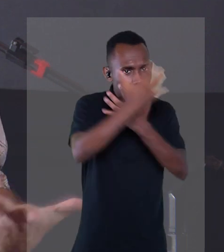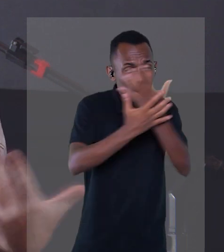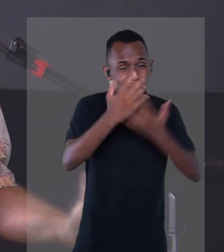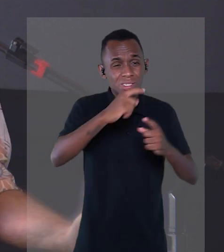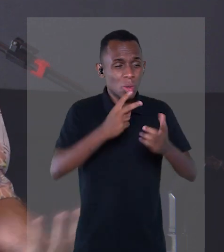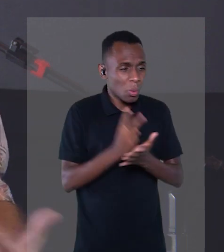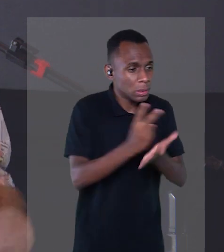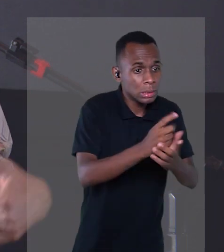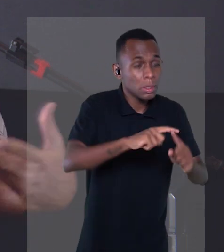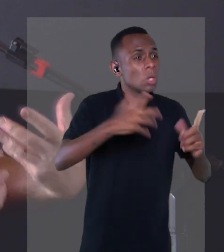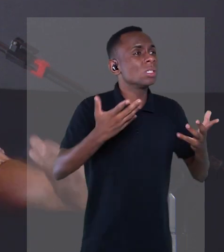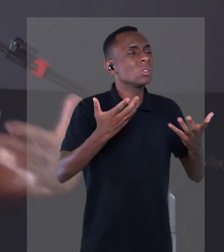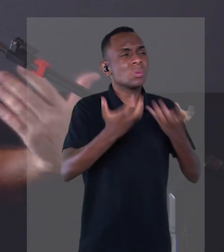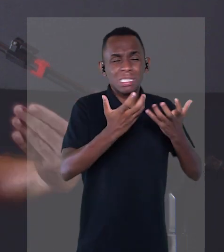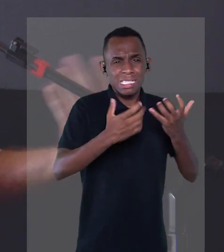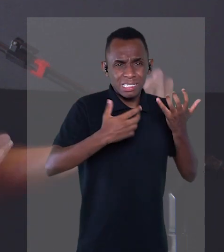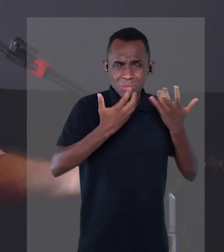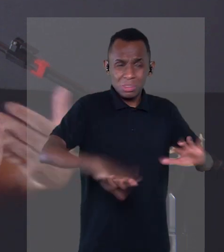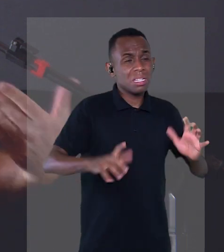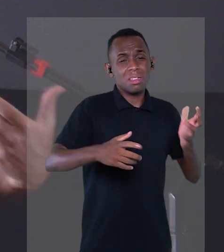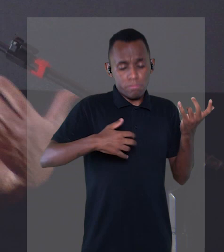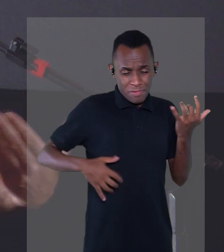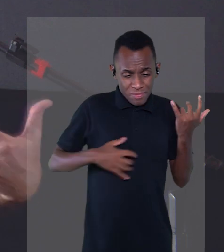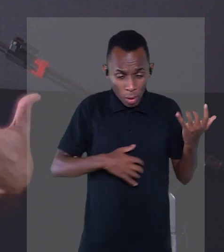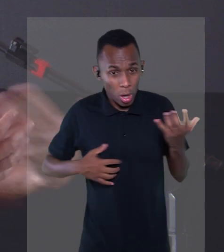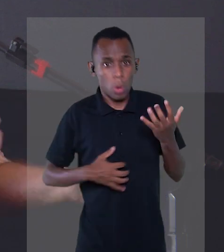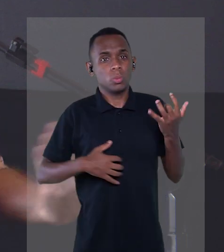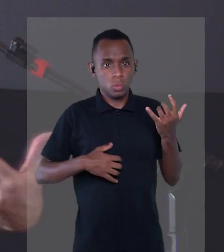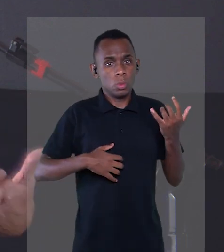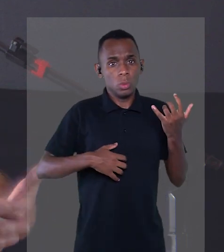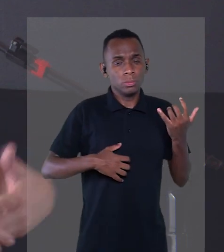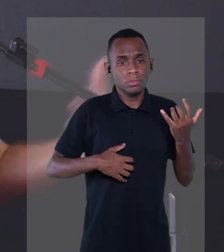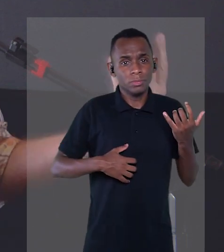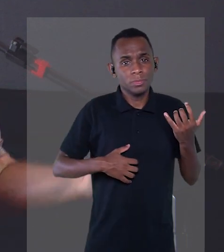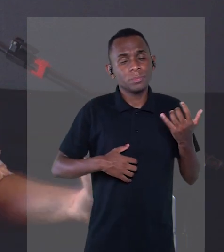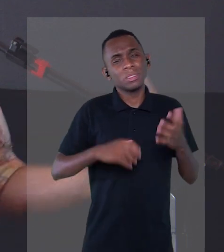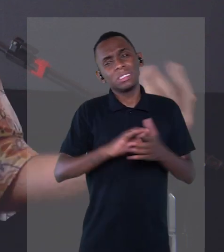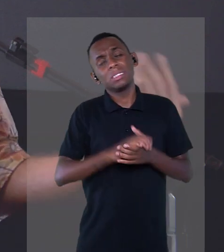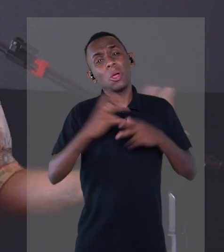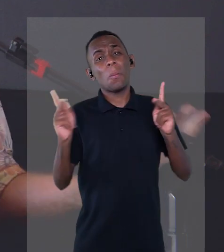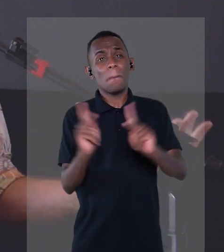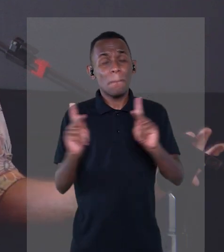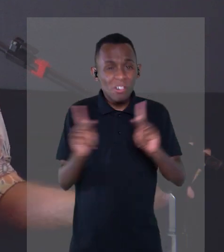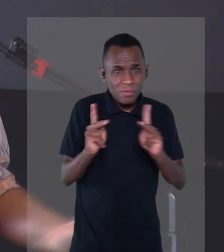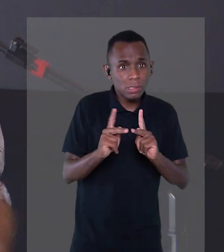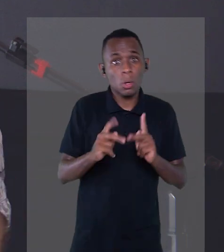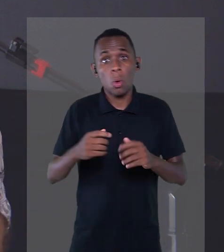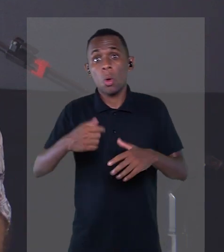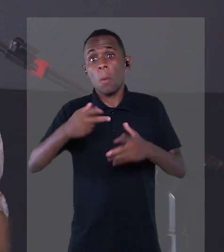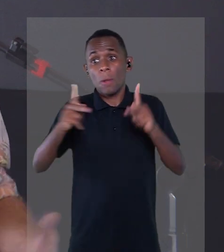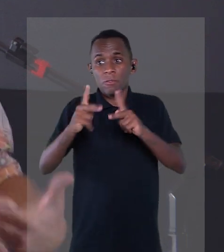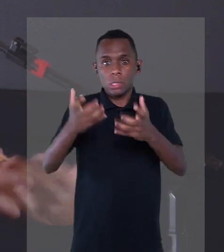mas eu não queria violão clássico. Aí naquela época tinha muita briga, né, do clássico com o popular, e o professor já querendo